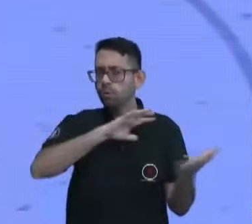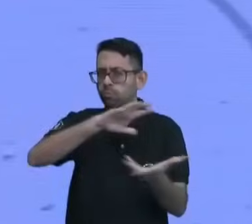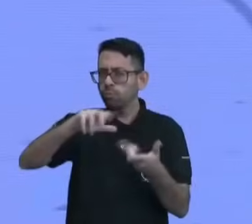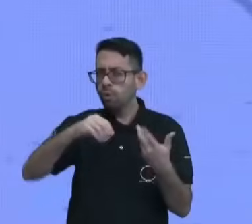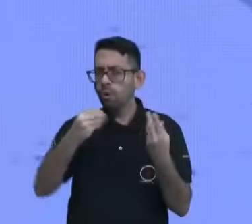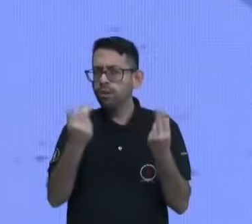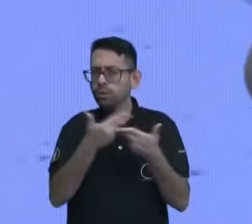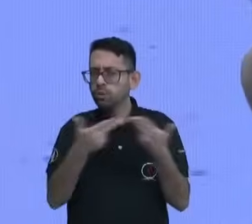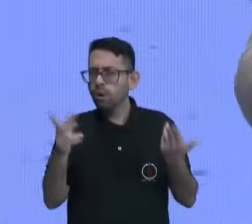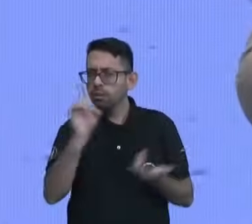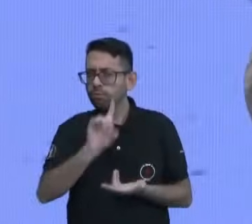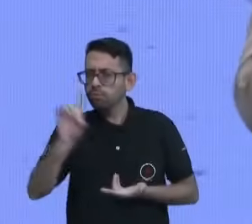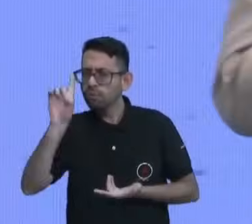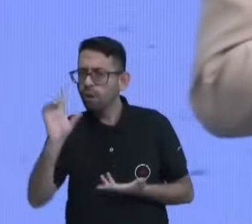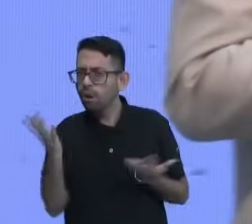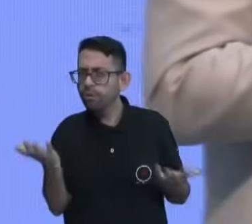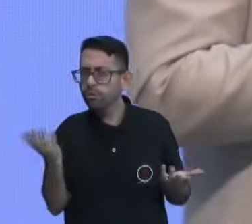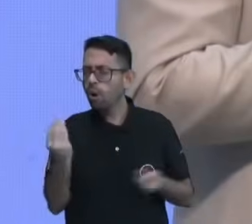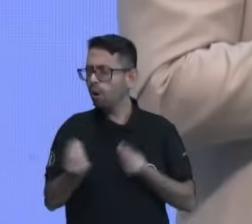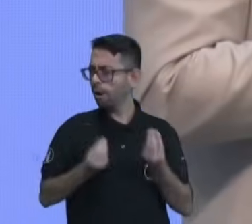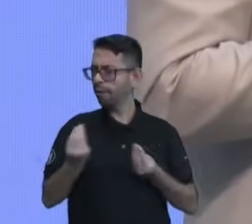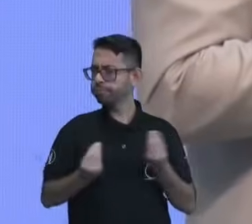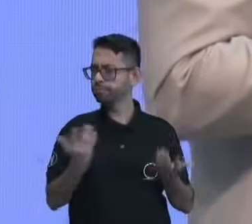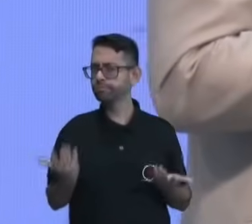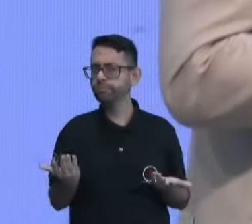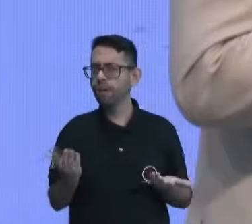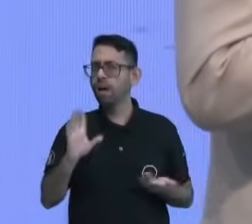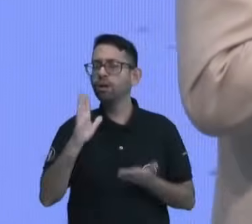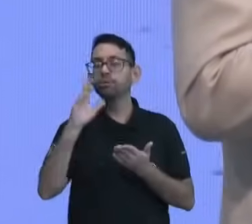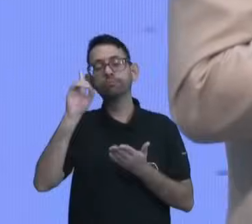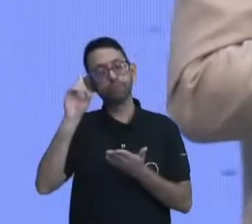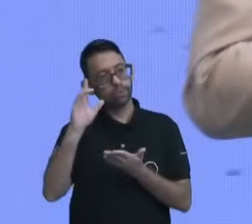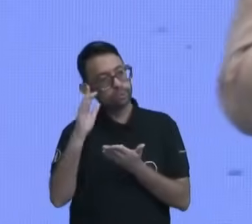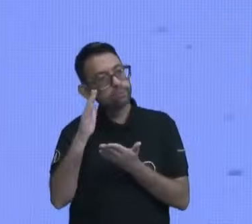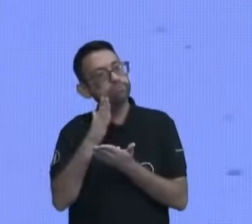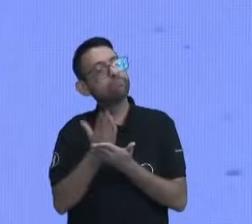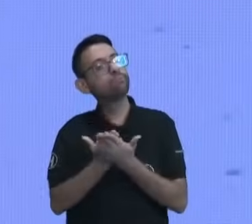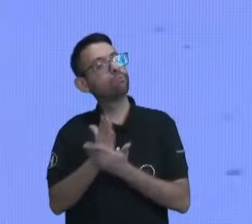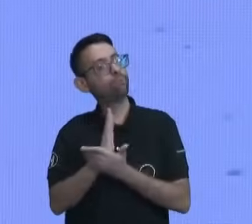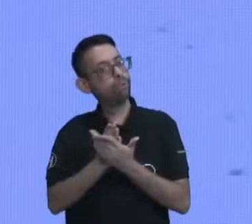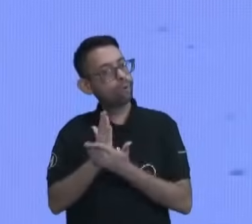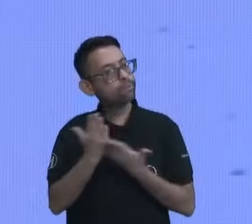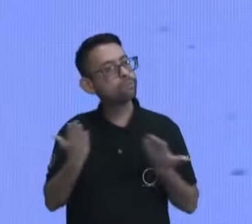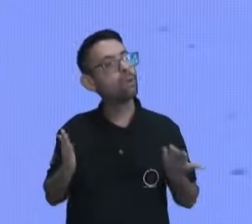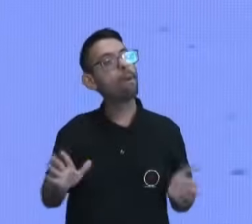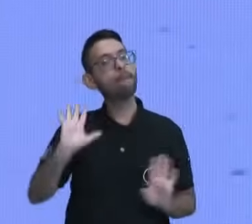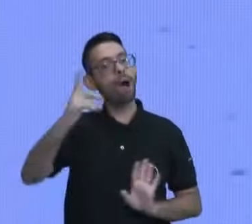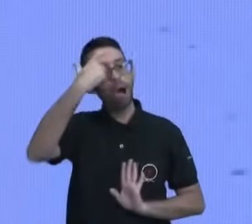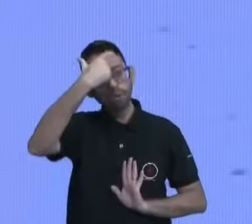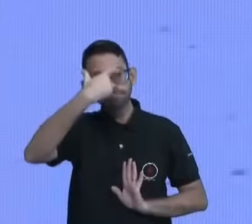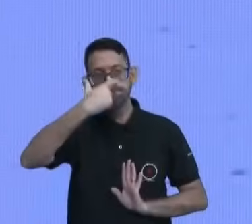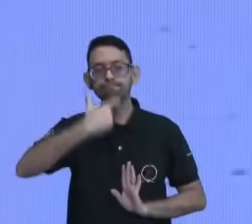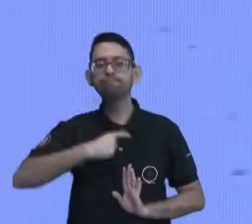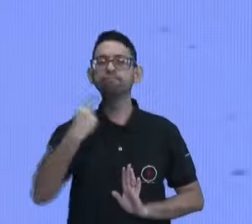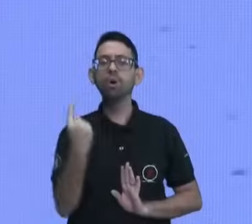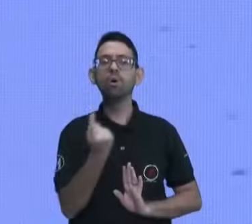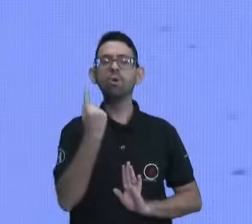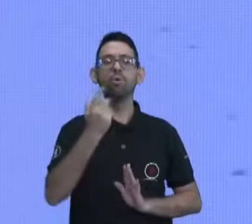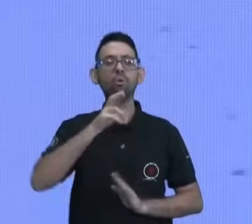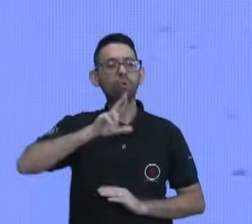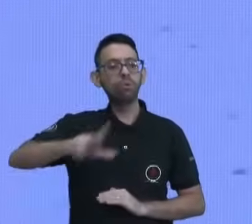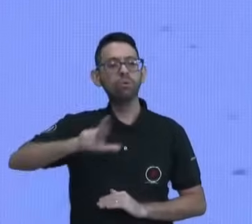perigosa e Deus tem me incomodado dado porque eu não sou a única mas eu sou uma das